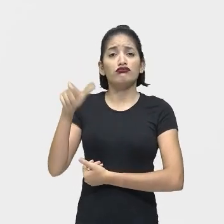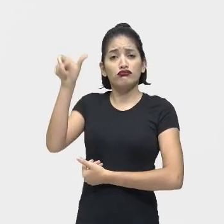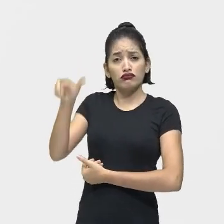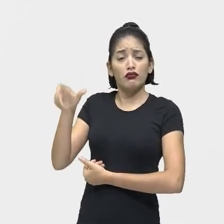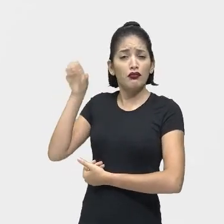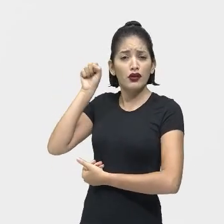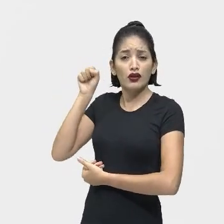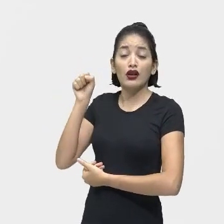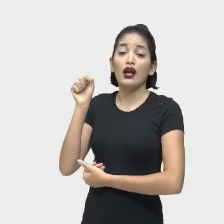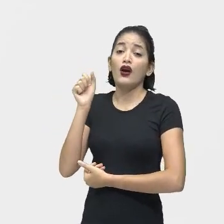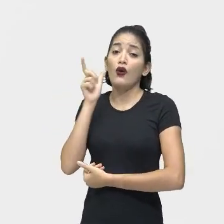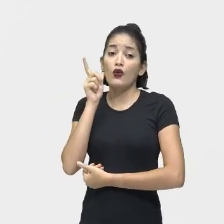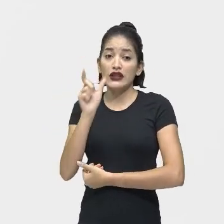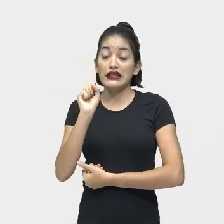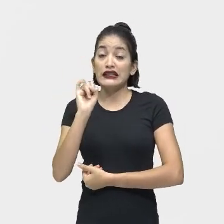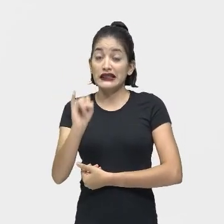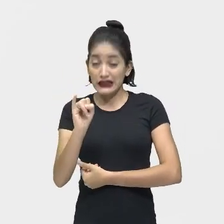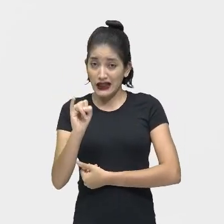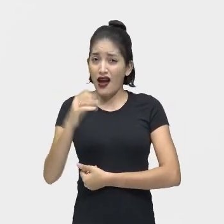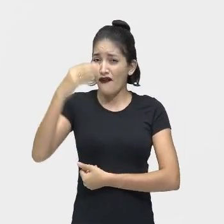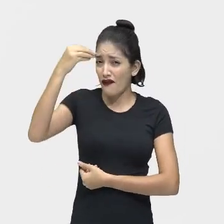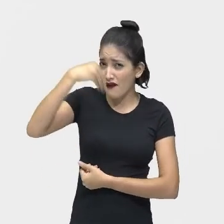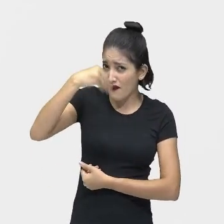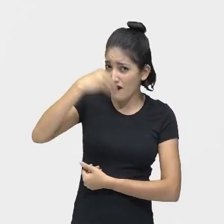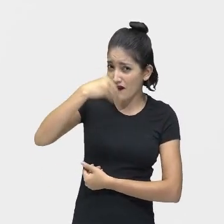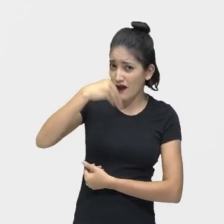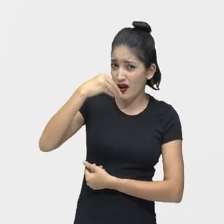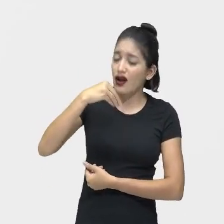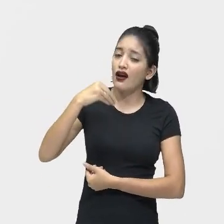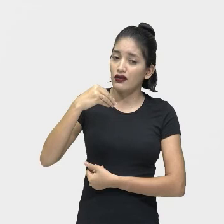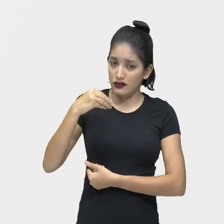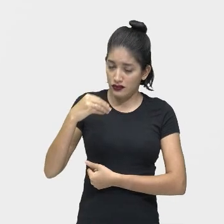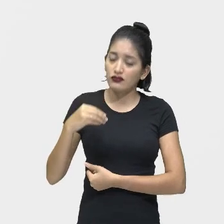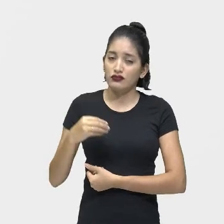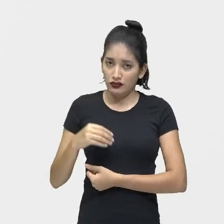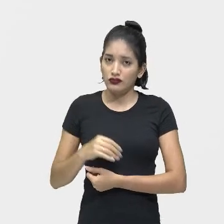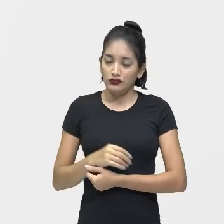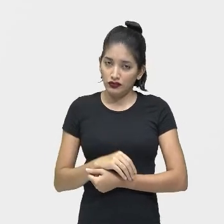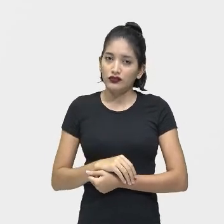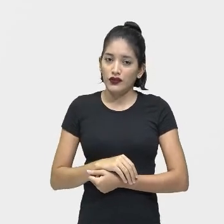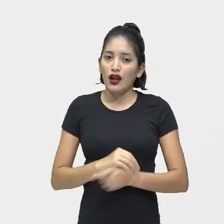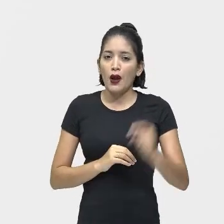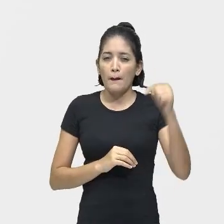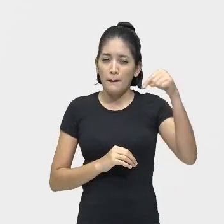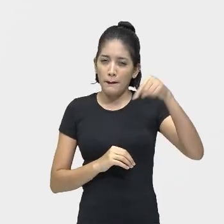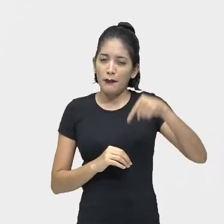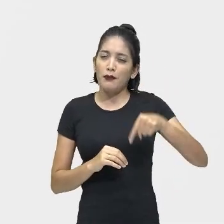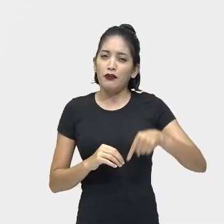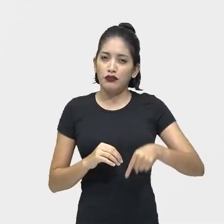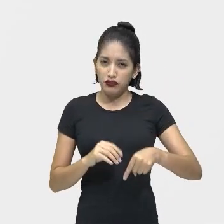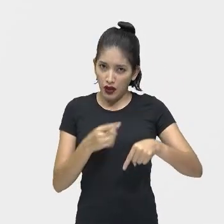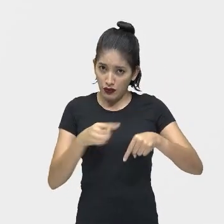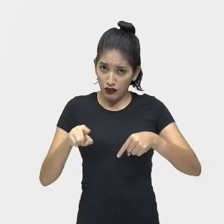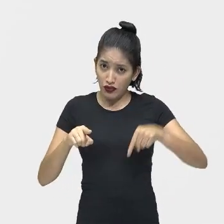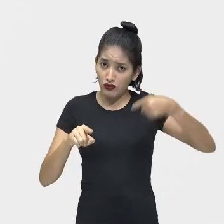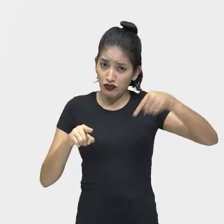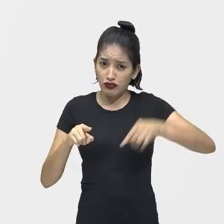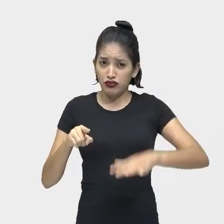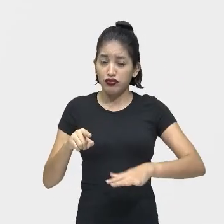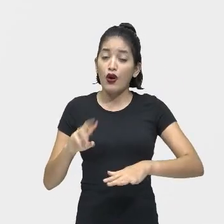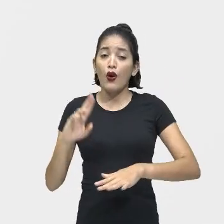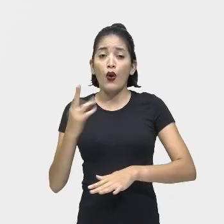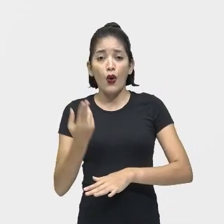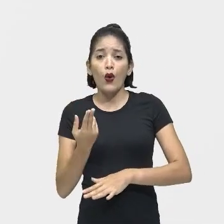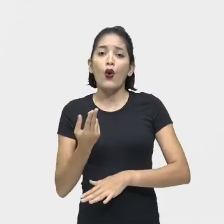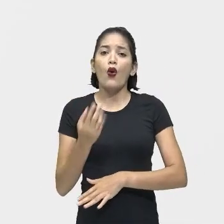ouvinte distinguir se um som é fraco, né, baixa intensidade, ou se o som é forte,